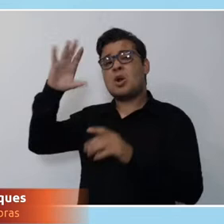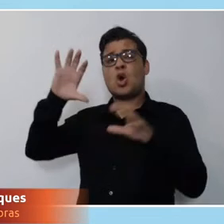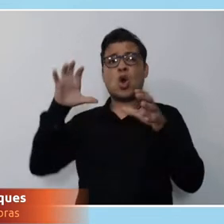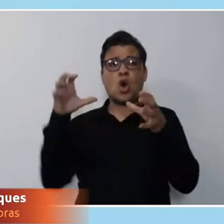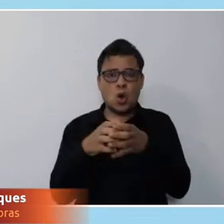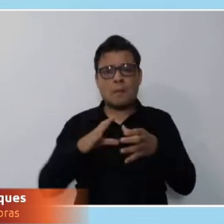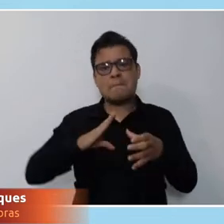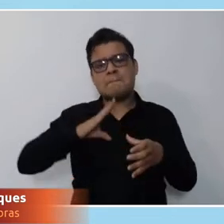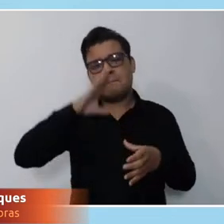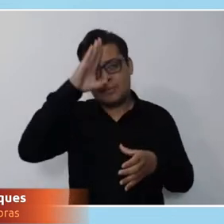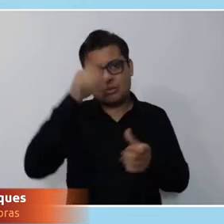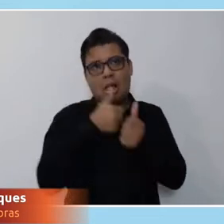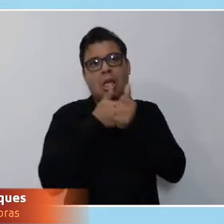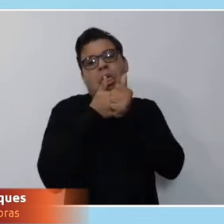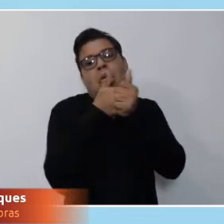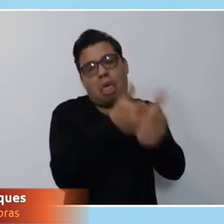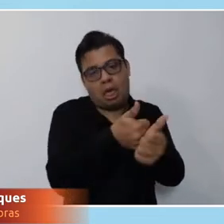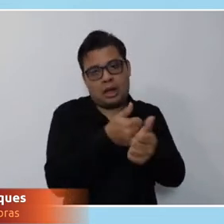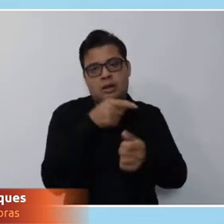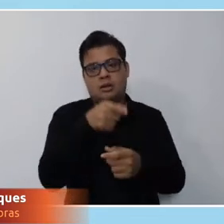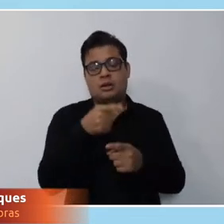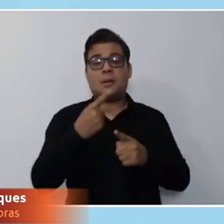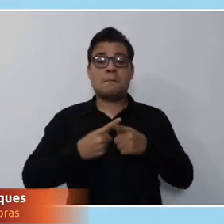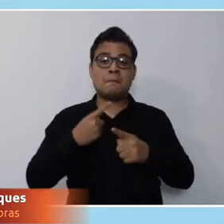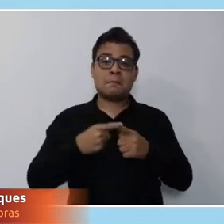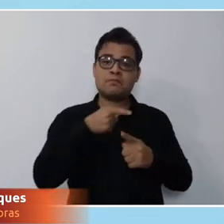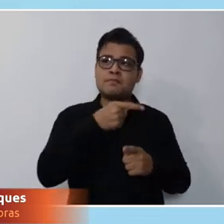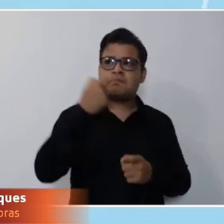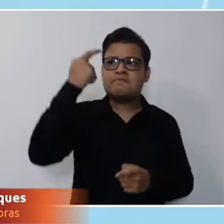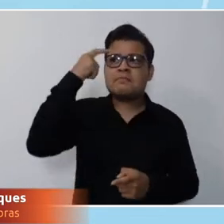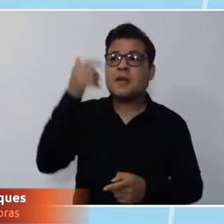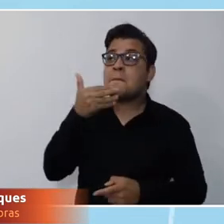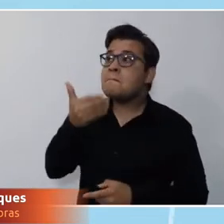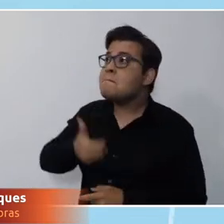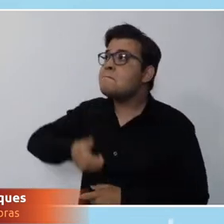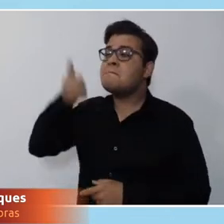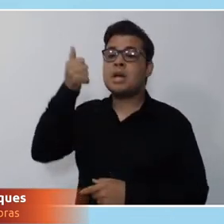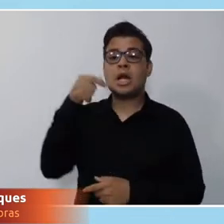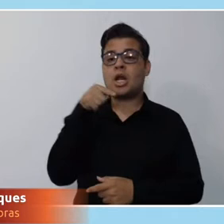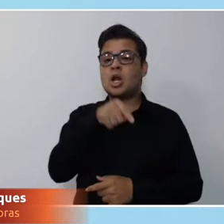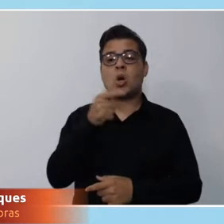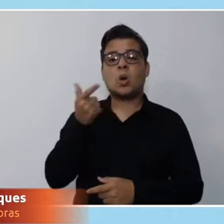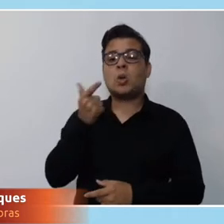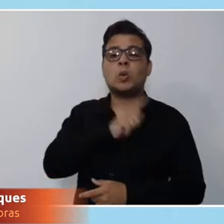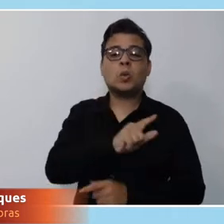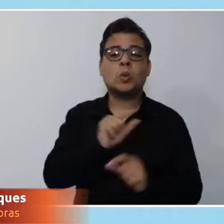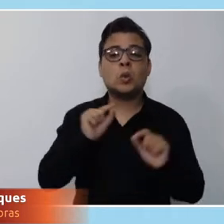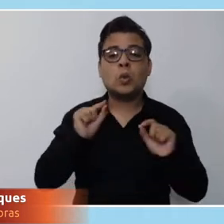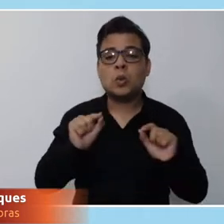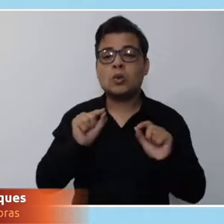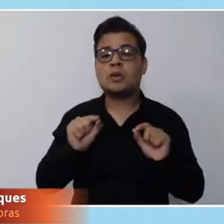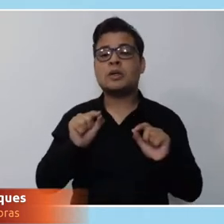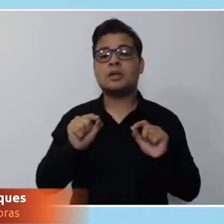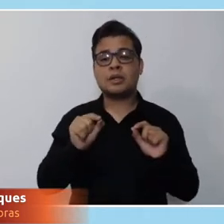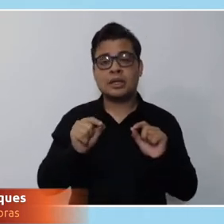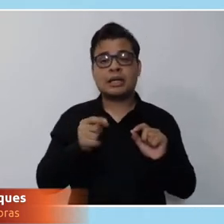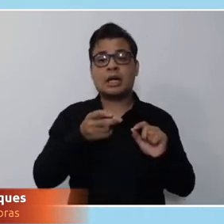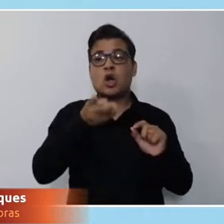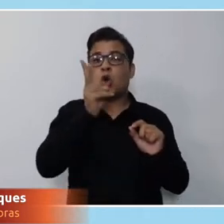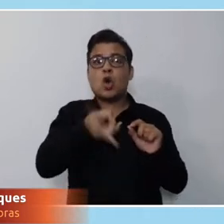o melhor dos caminhos para, de alguma forma, manter o funcionamento dessa